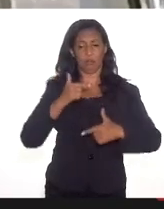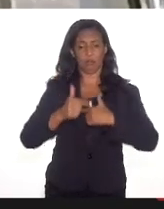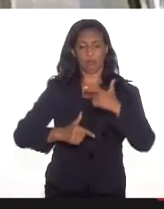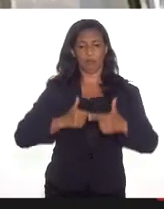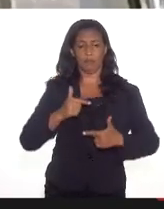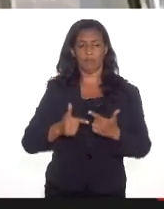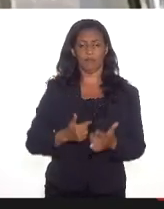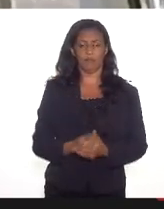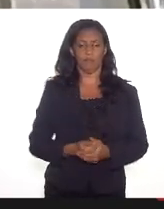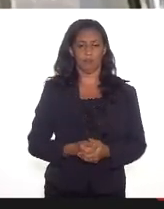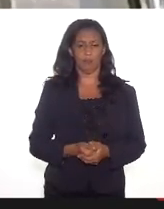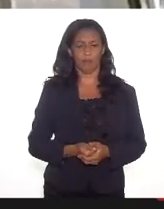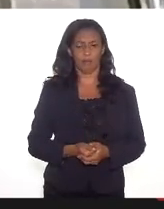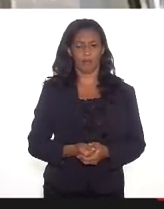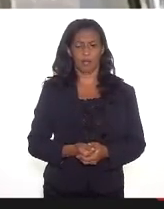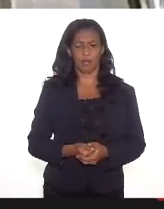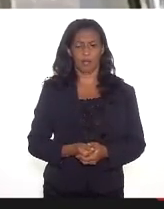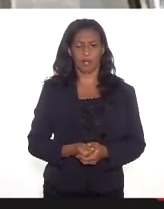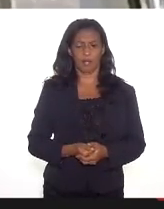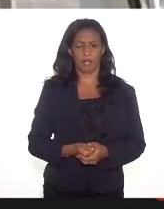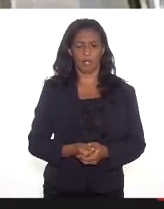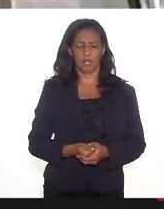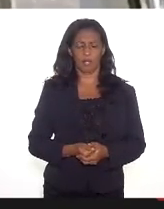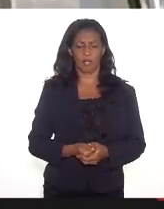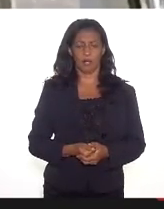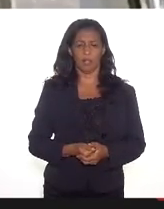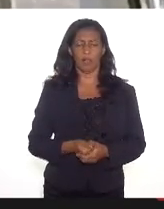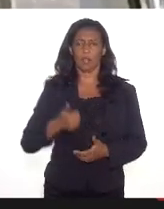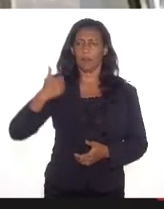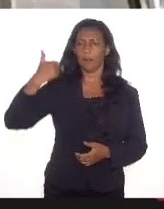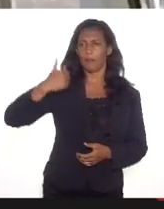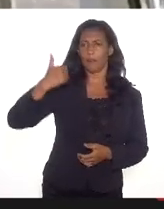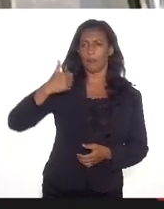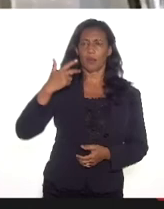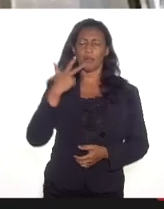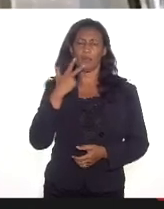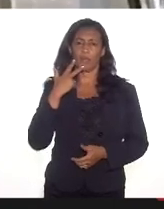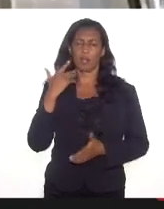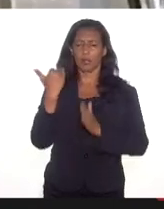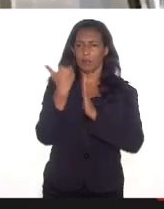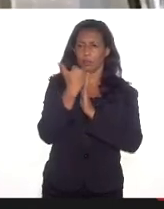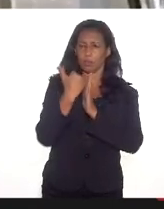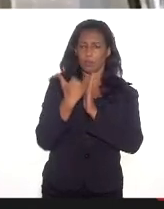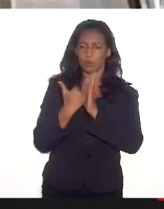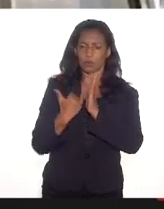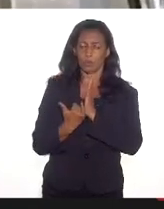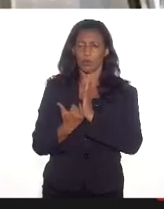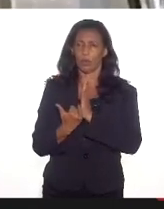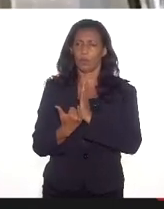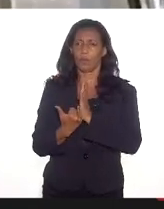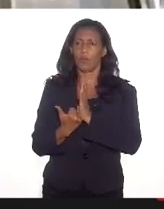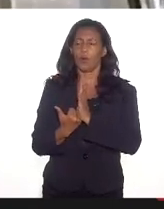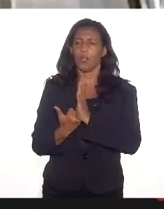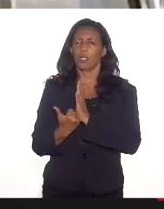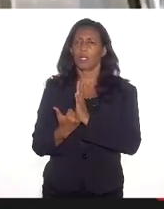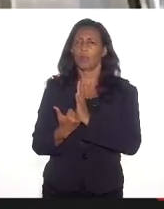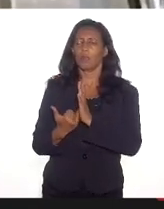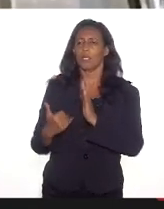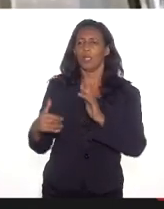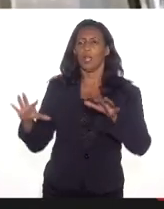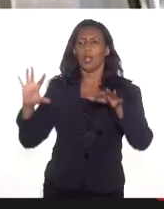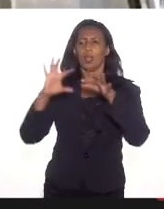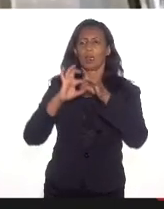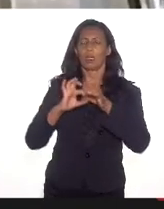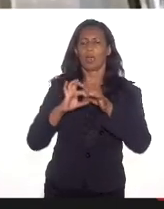preciso negar programas fisiológicos que vão terminar assim que os mandatos terminarem o